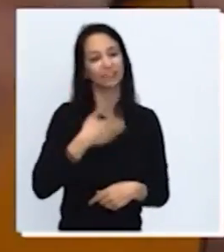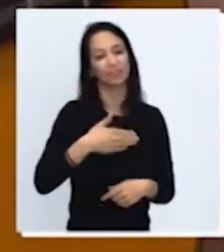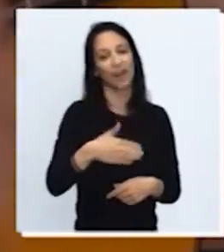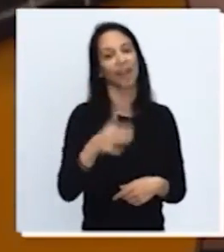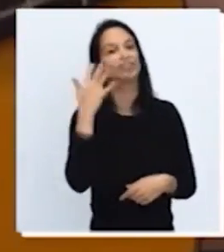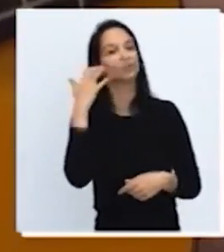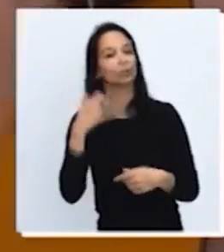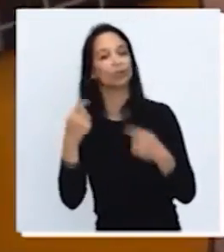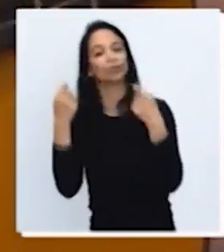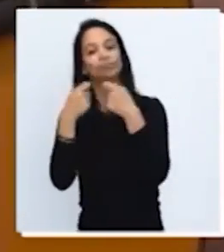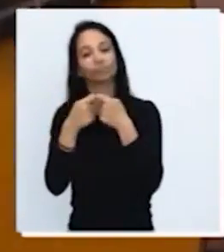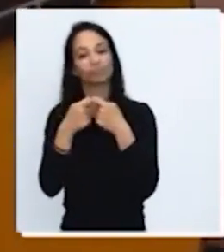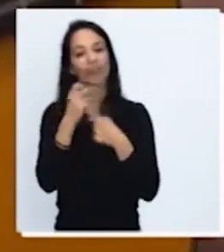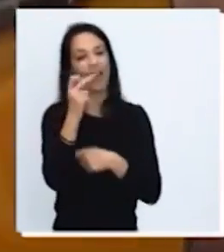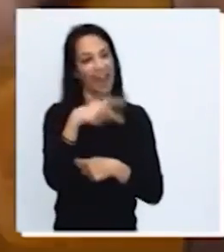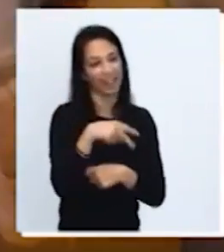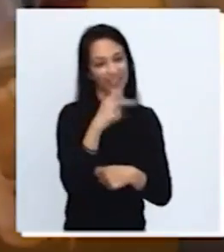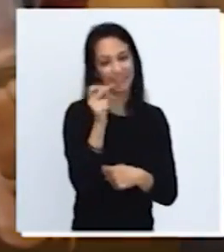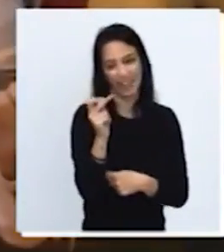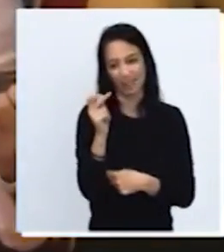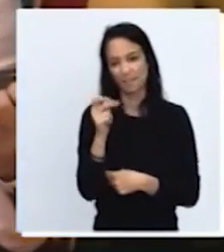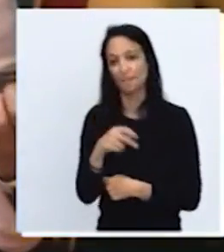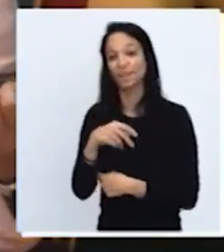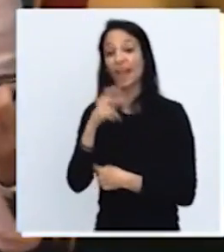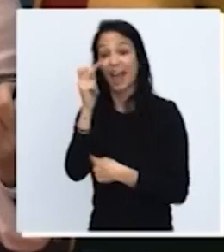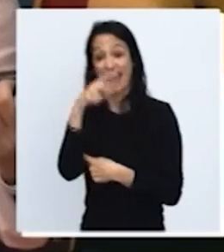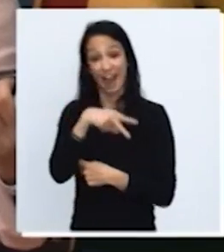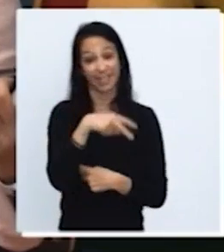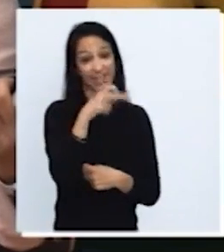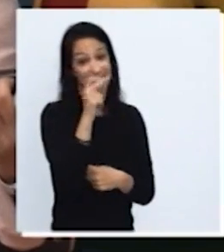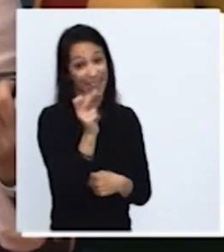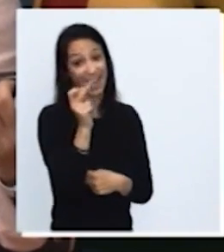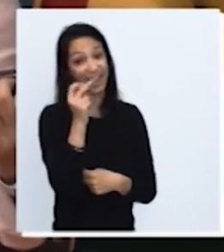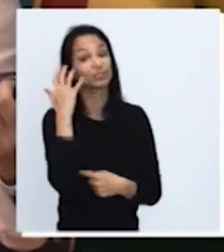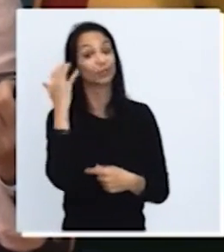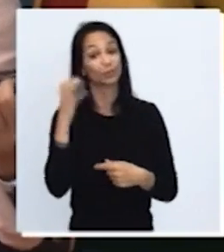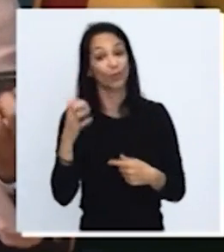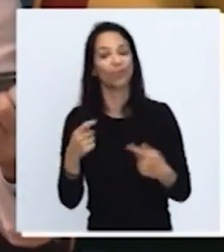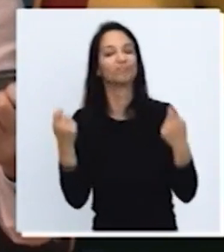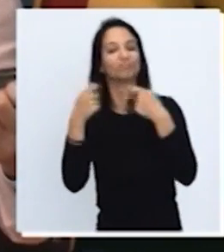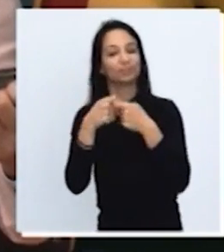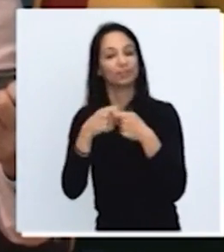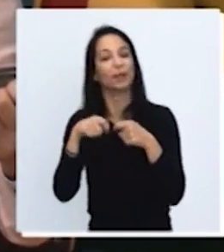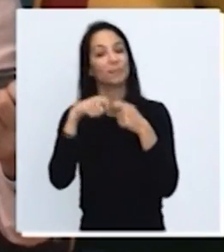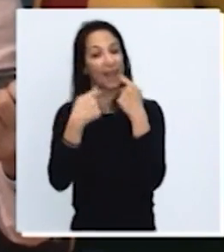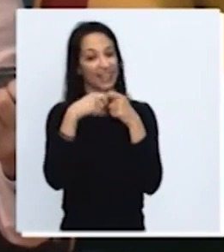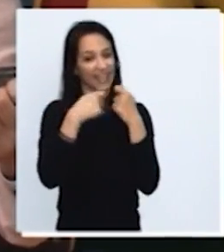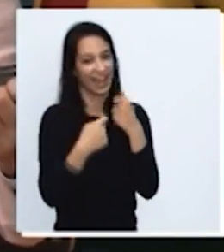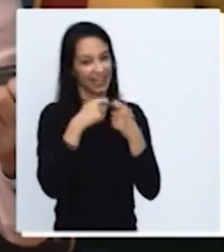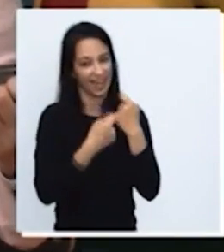Semana rima com Ana. E Ana rima com